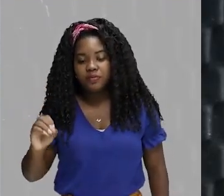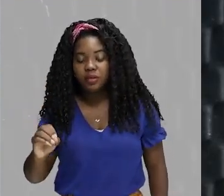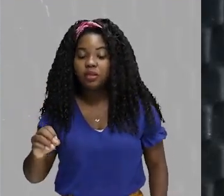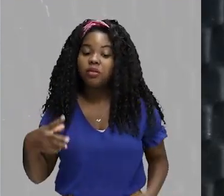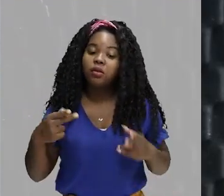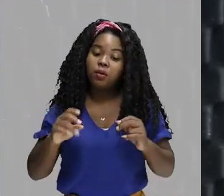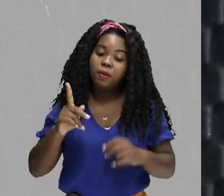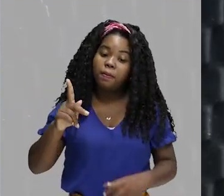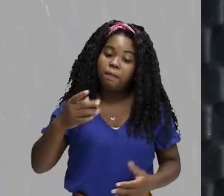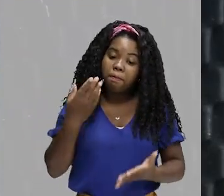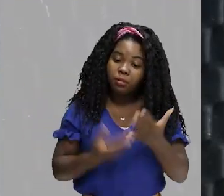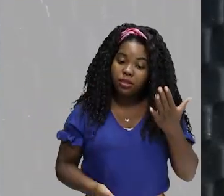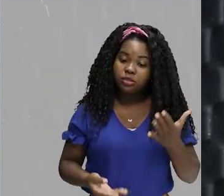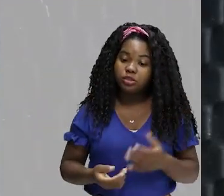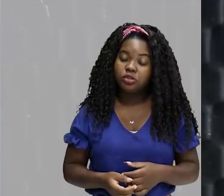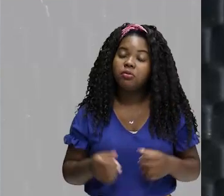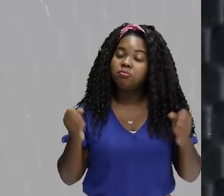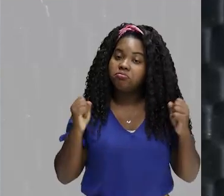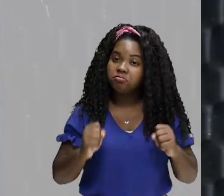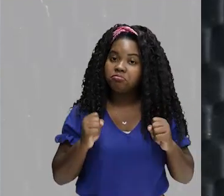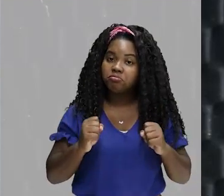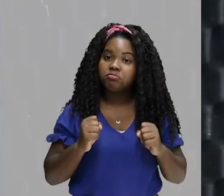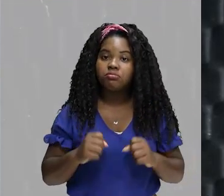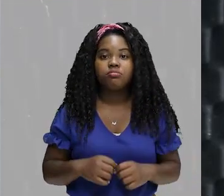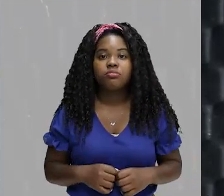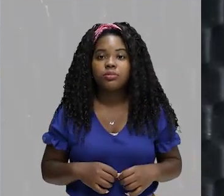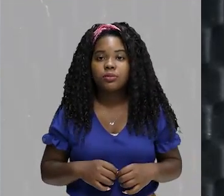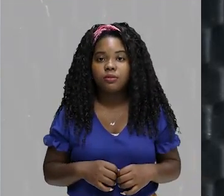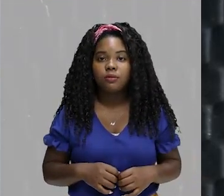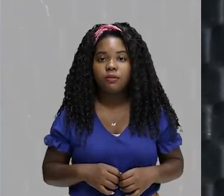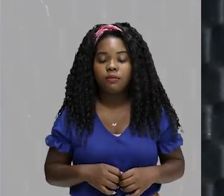tem problema, desde que não fuja da...